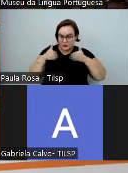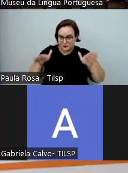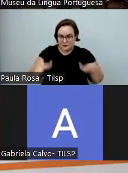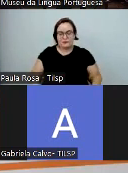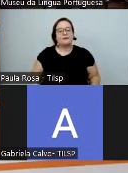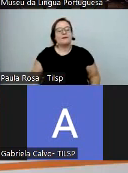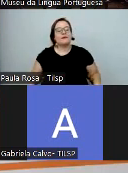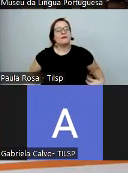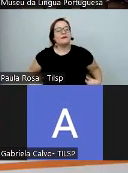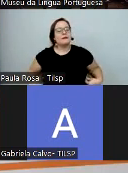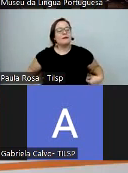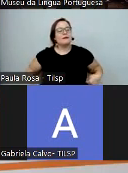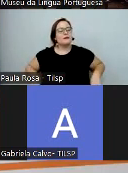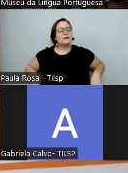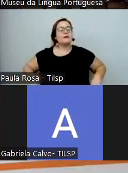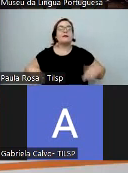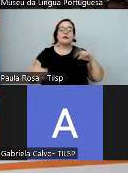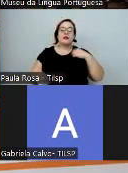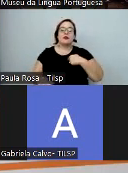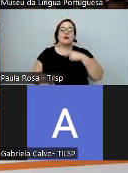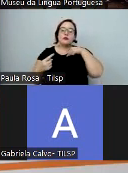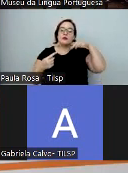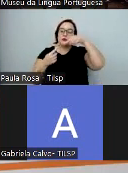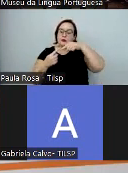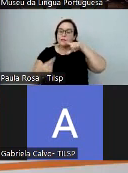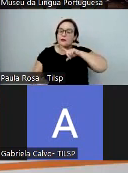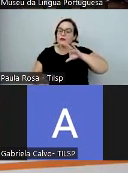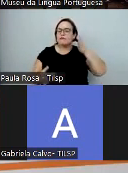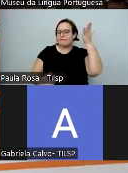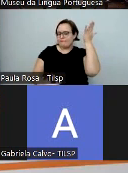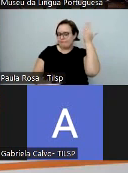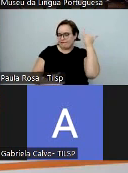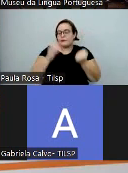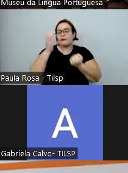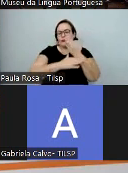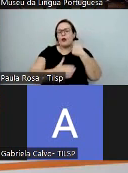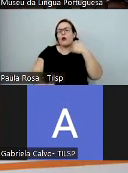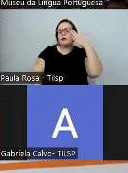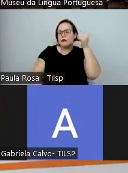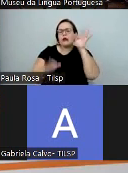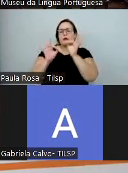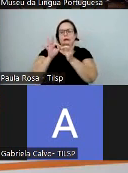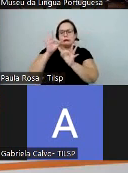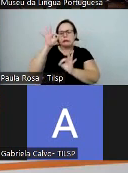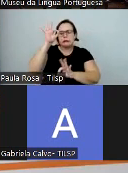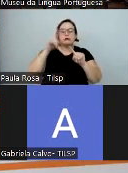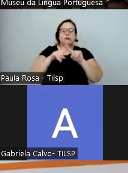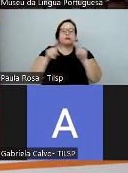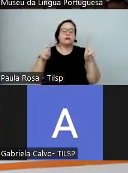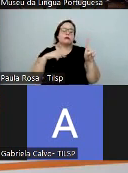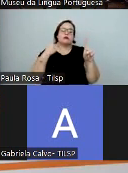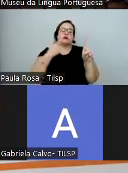algumas das nossas metas ou dos nossos objetivos desde a fundação eu sei que são longas mas basicamente as nossas